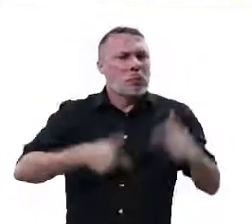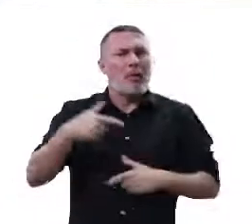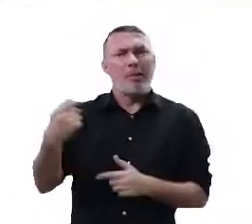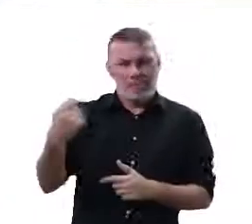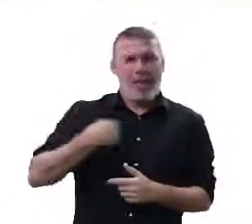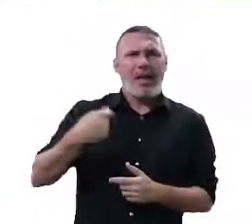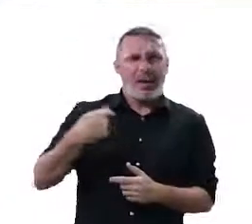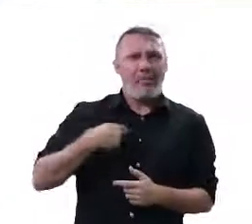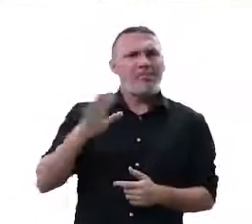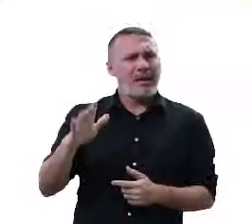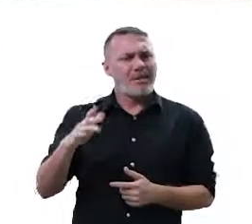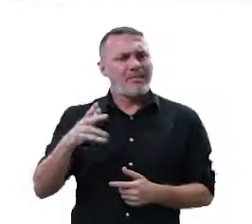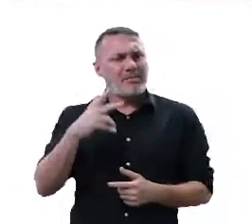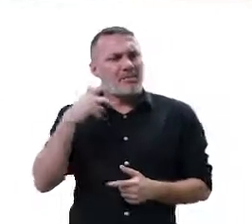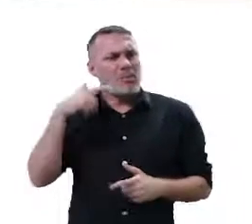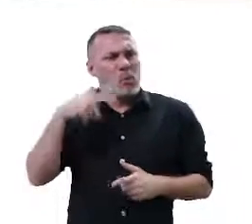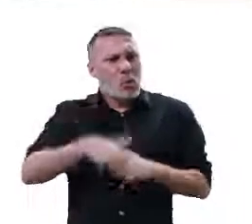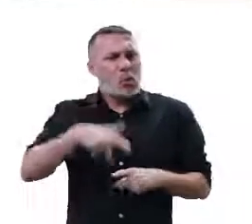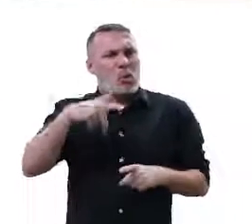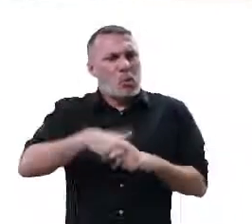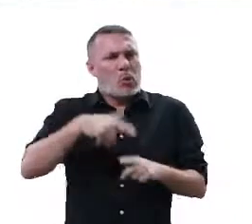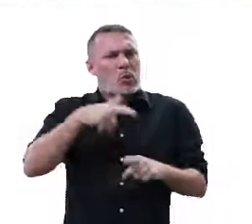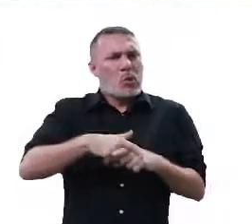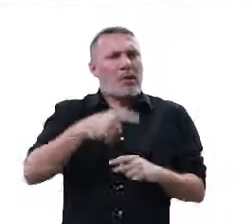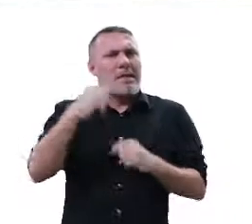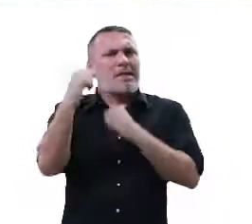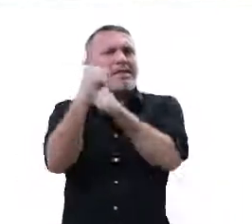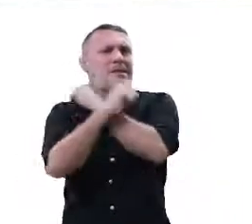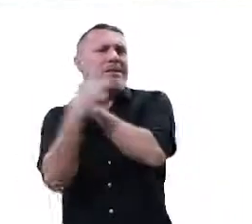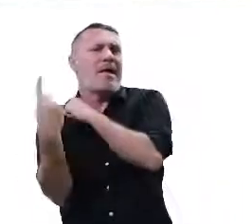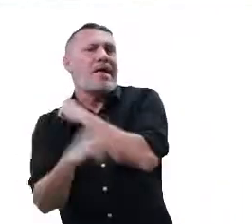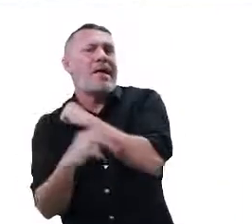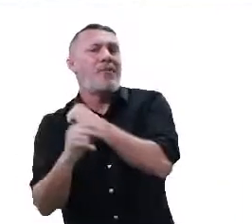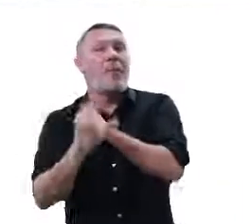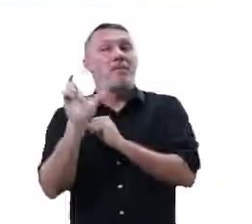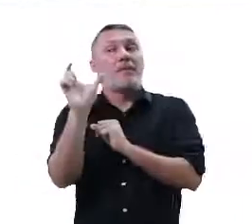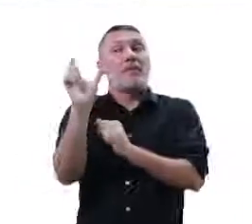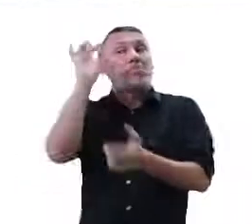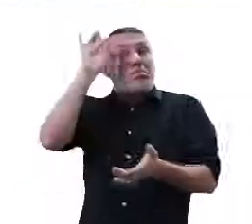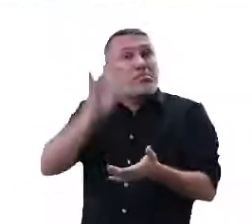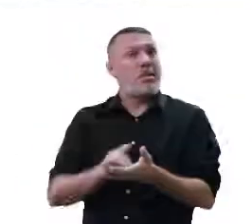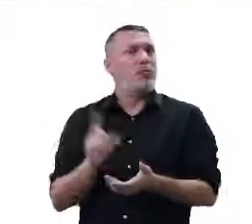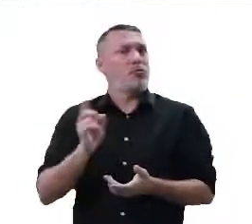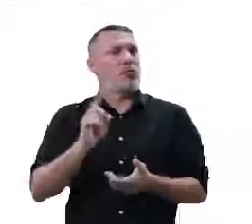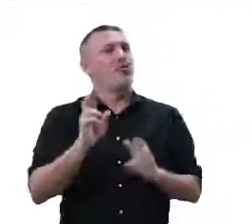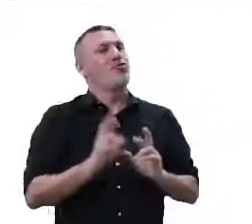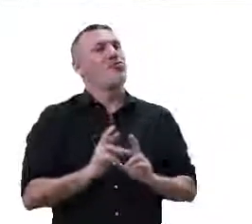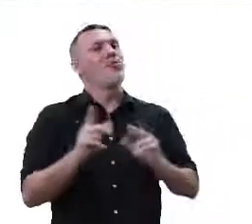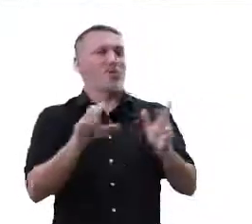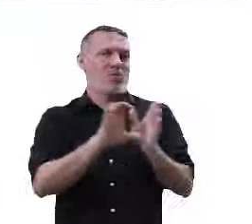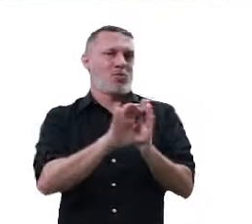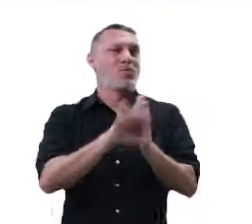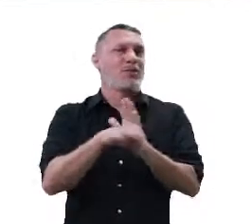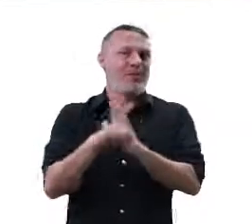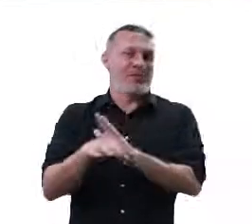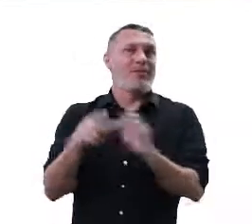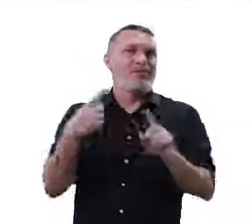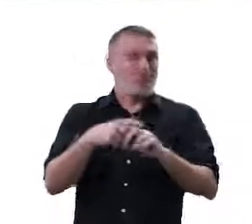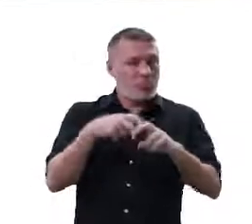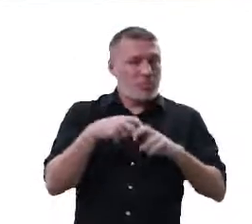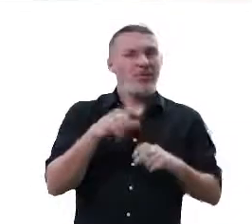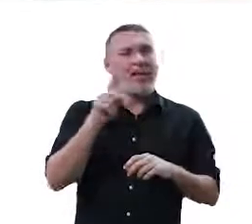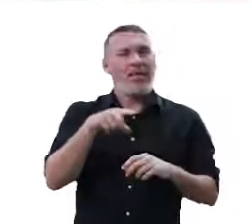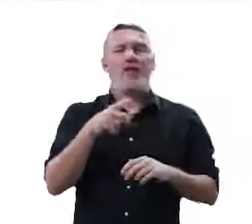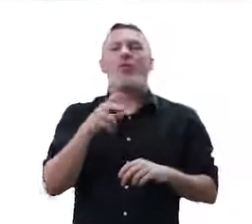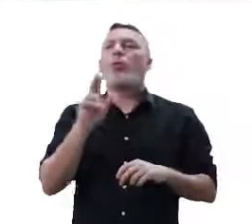garantias trabalhistas, então a gente utiliza o termo até para facilitar o entendimento de alguém que é leigo no assunto